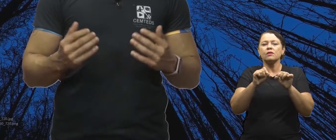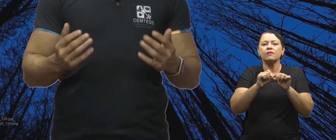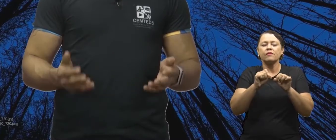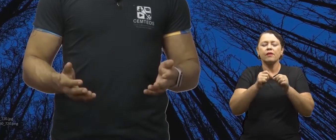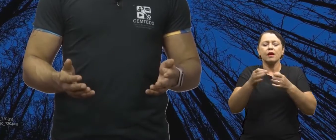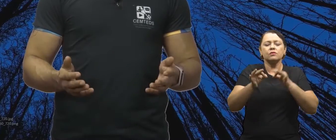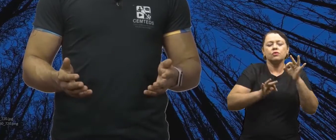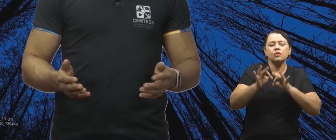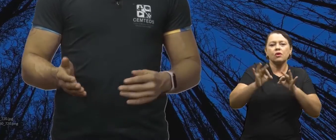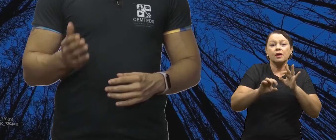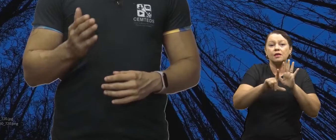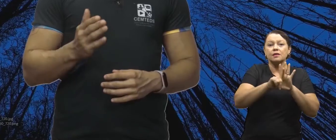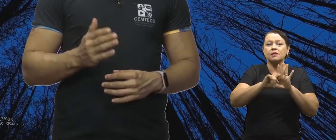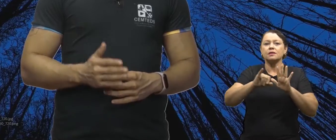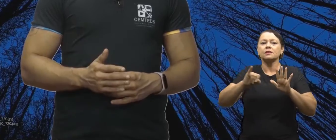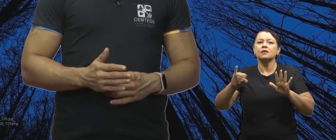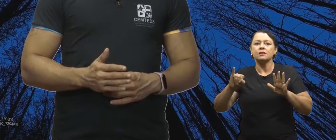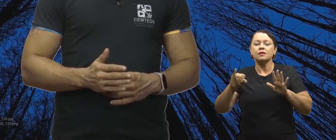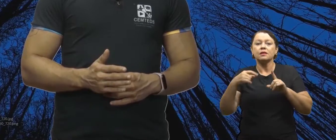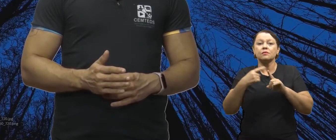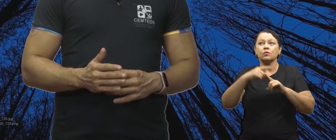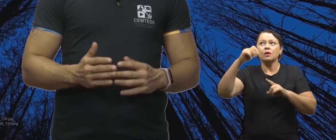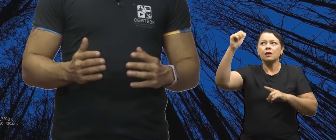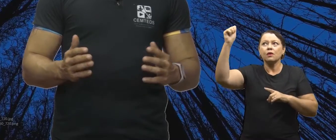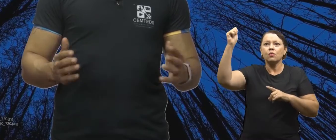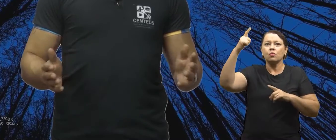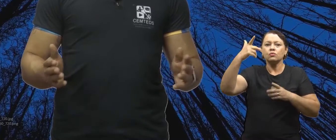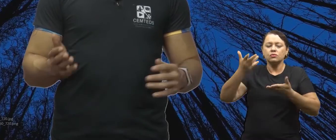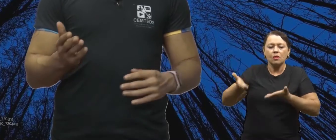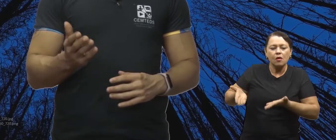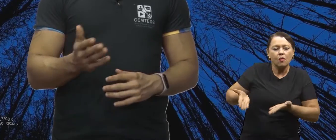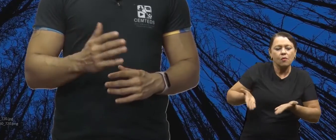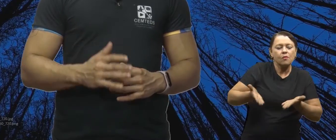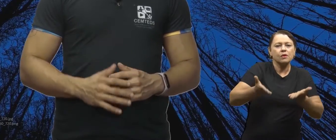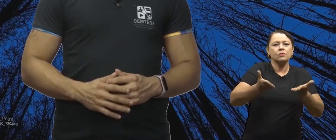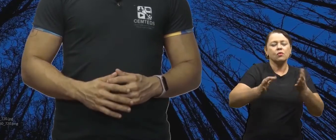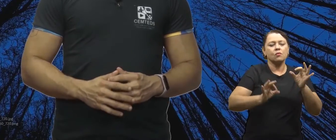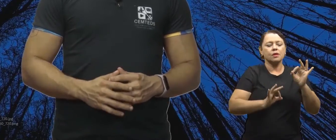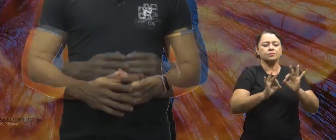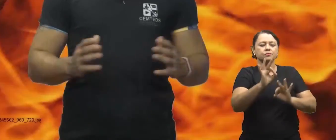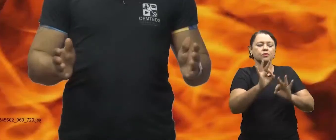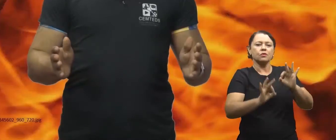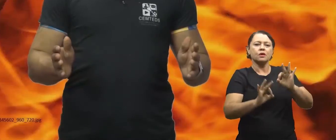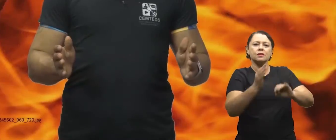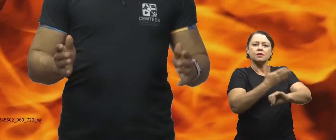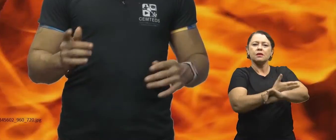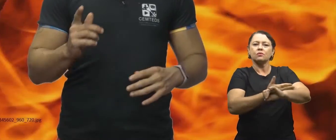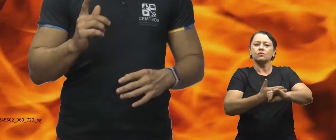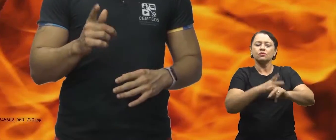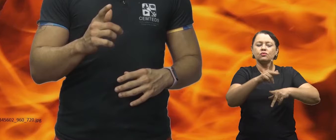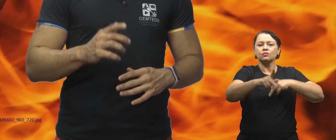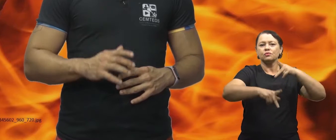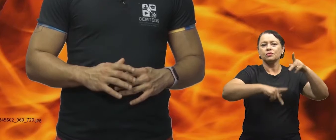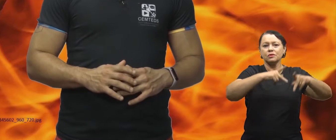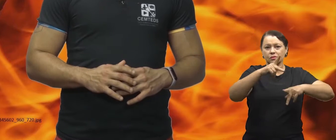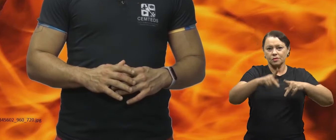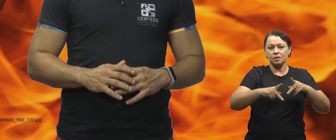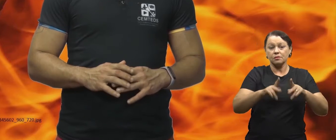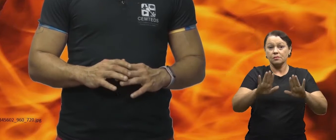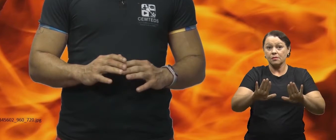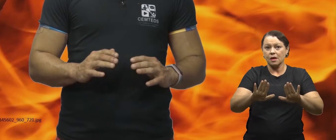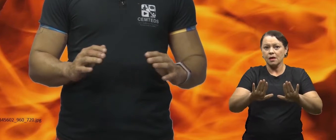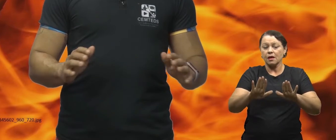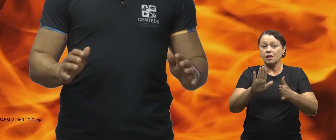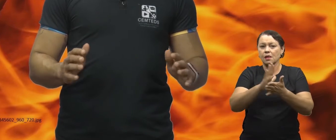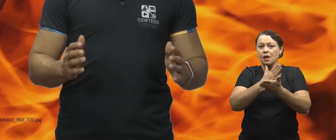um legislador. Ele foi enviado pelo Sol para reformar os costumes do homem. Para muitos, a figura de Jurupari